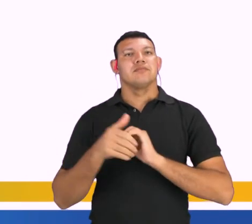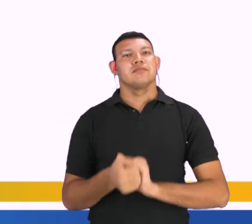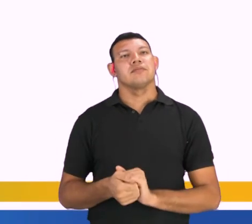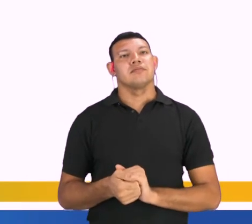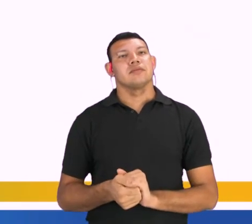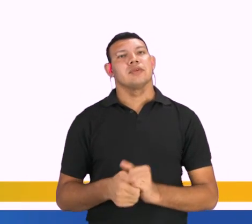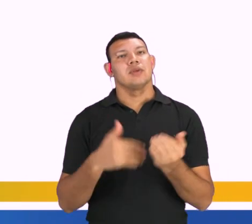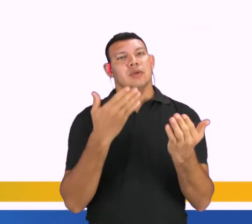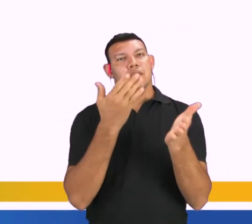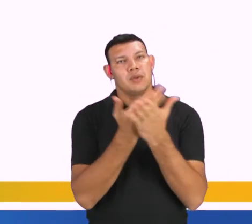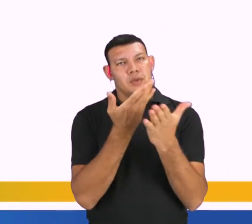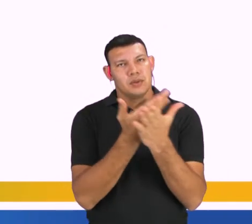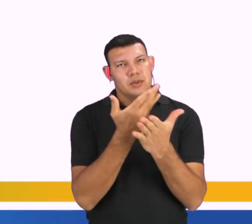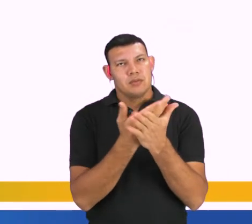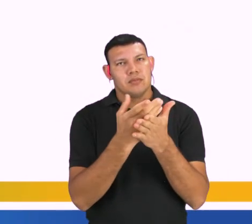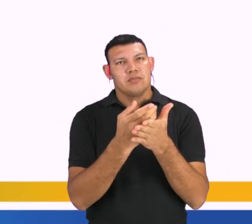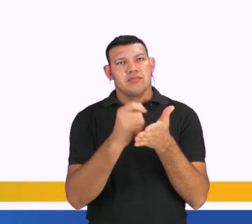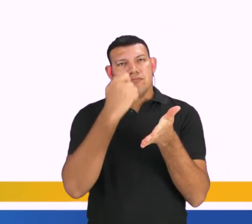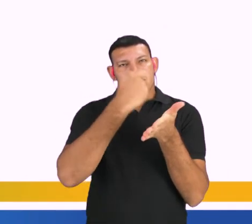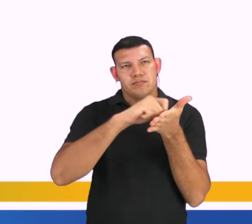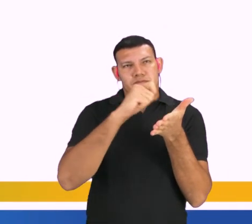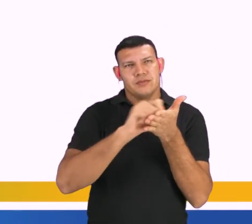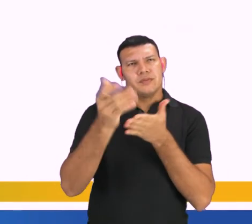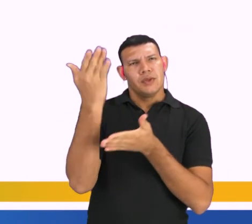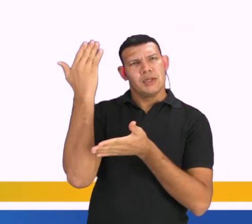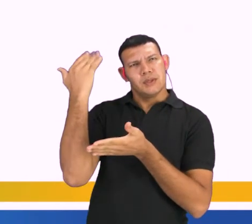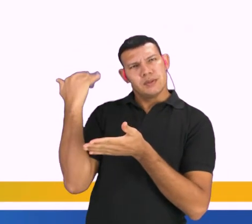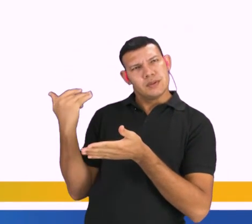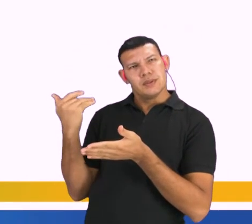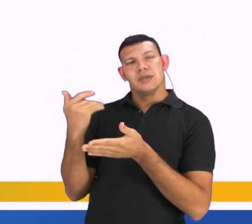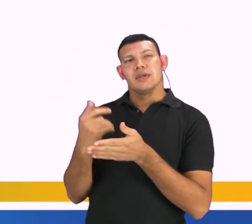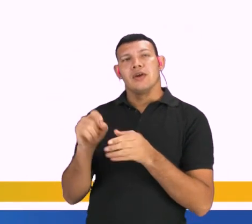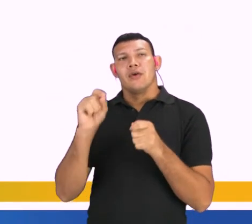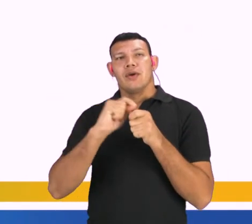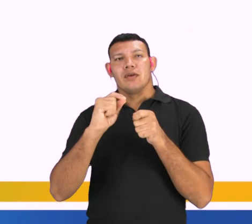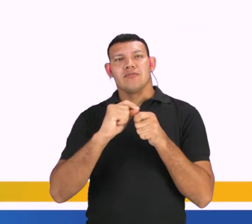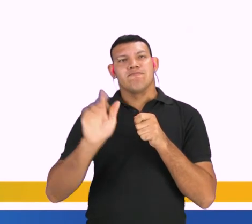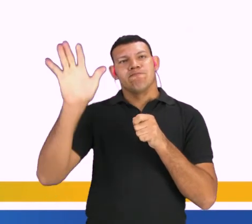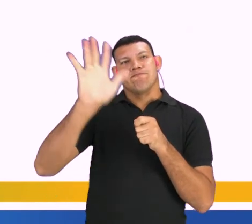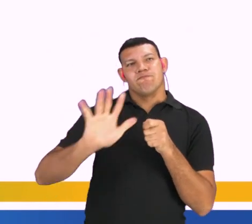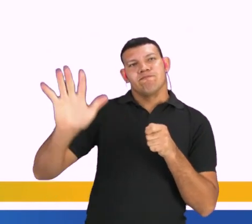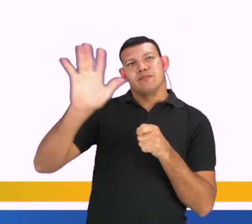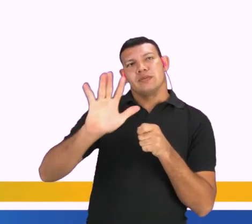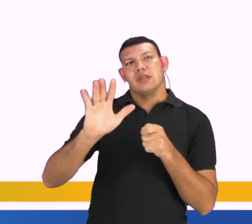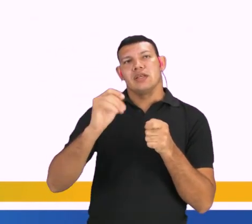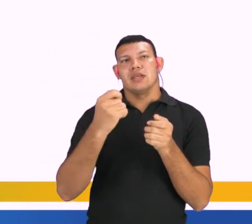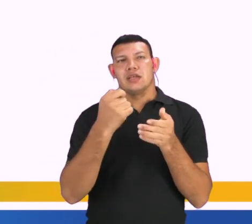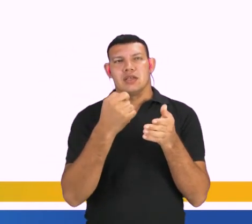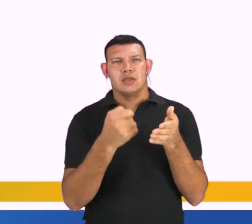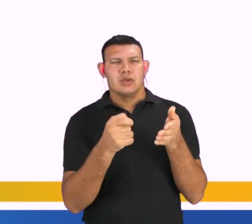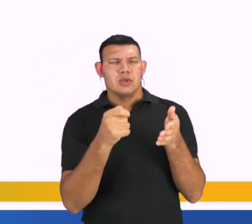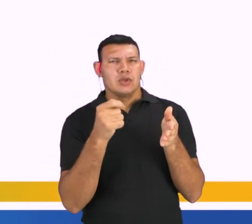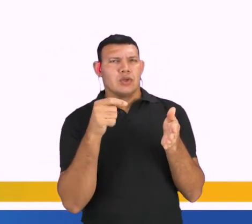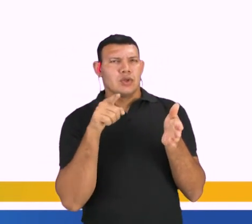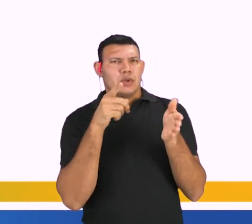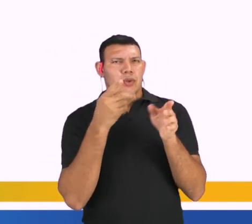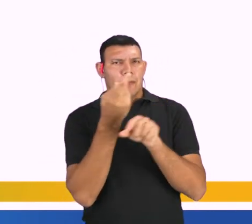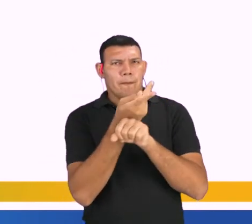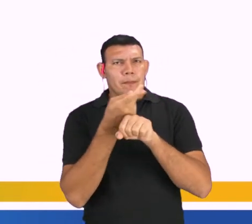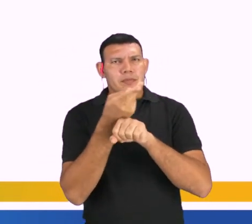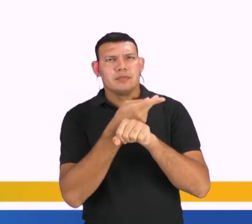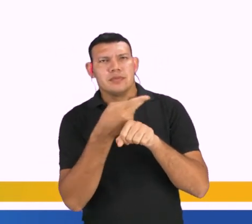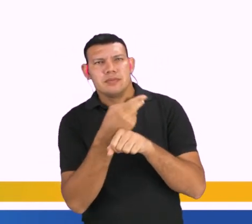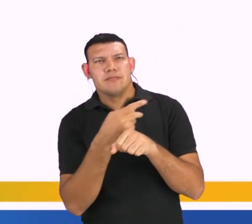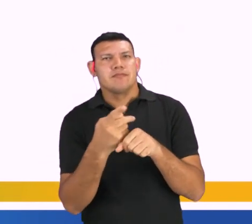antiga são realizados geralmente a partir de inscrições de vasos e outros objetos encontrados por arqueólogos. No caso